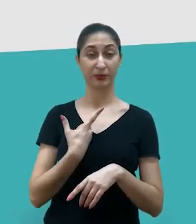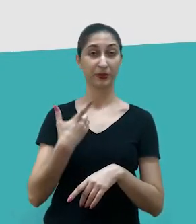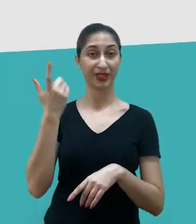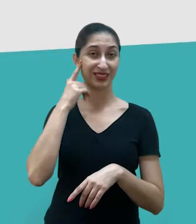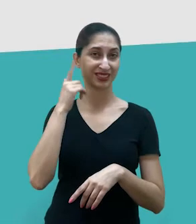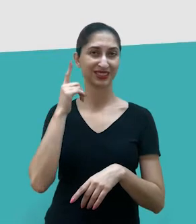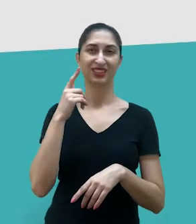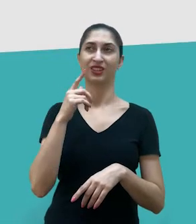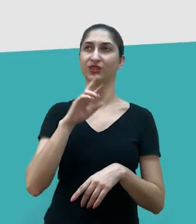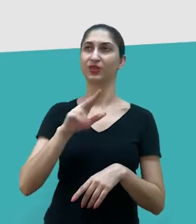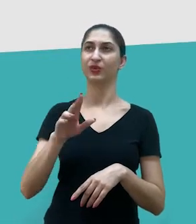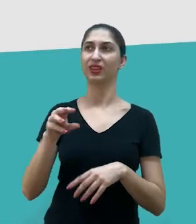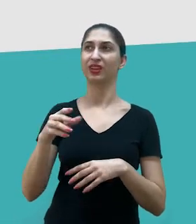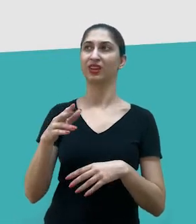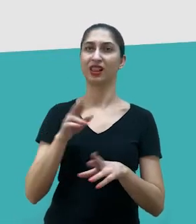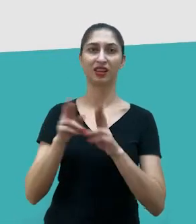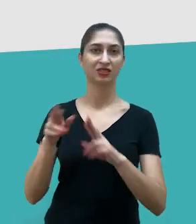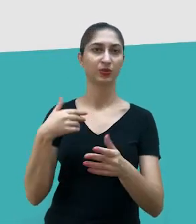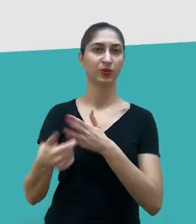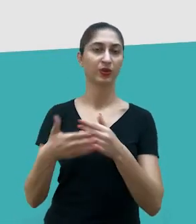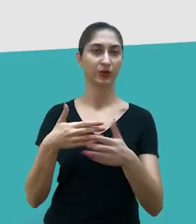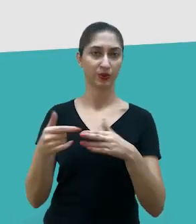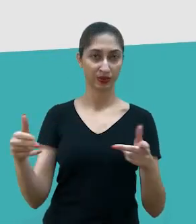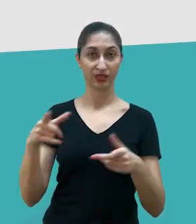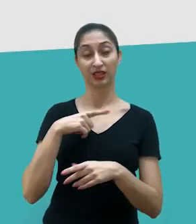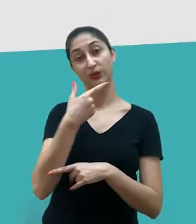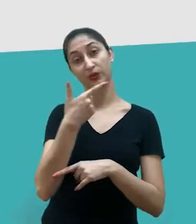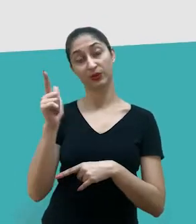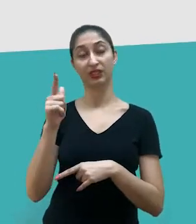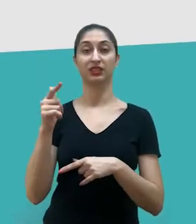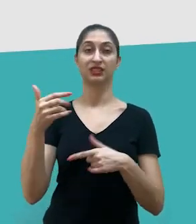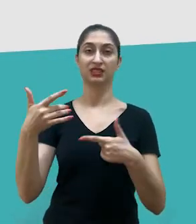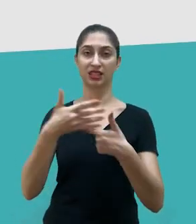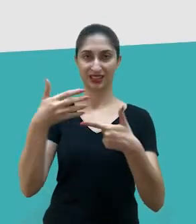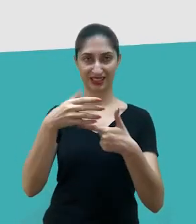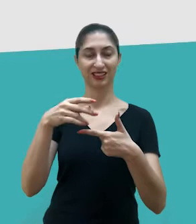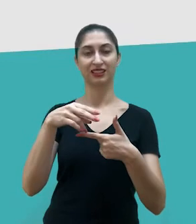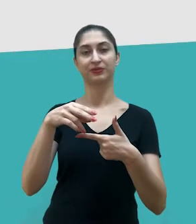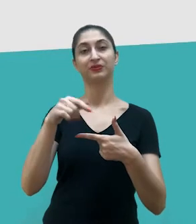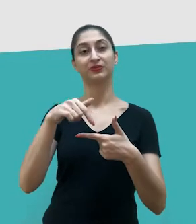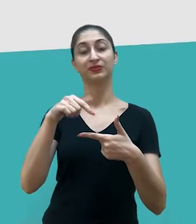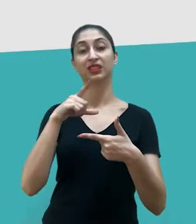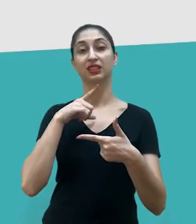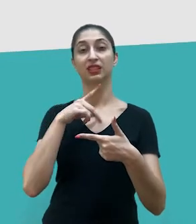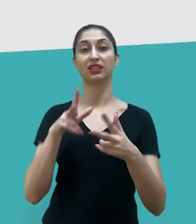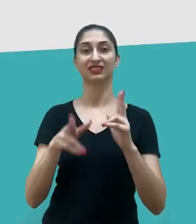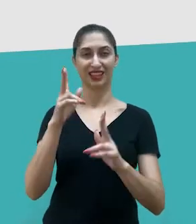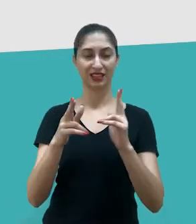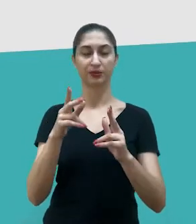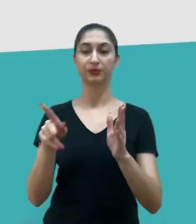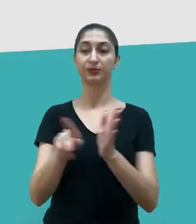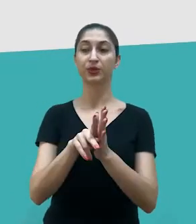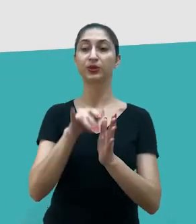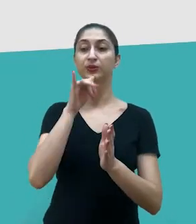qualquer coisa. Existe uma outra série da Netflix muito bonita que fala da relação intrínseca das pessoas com o